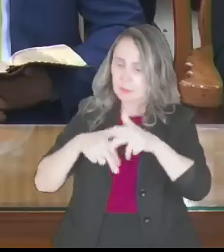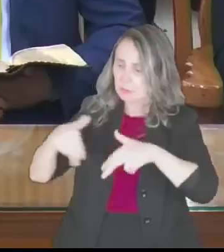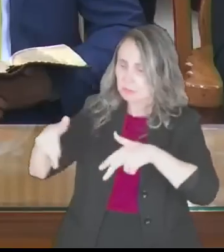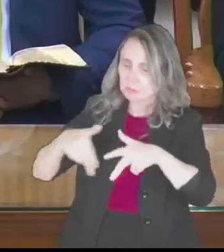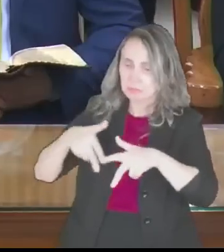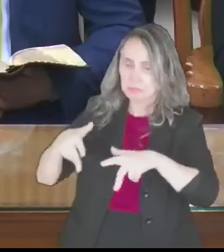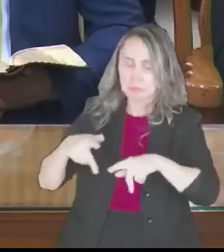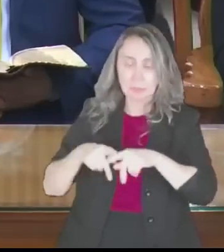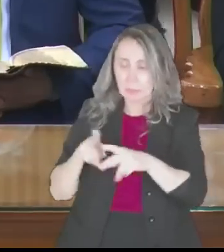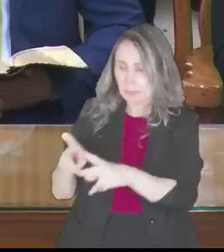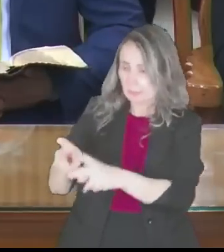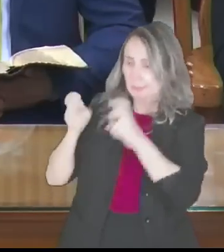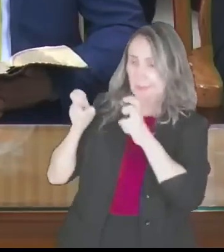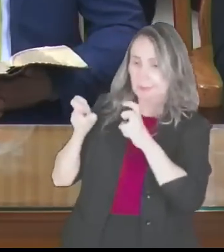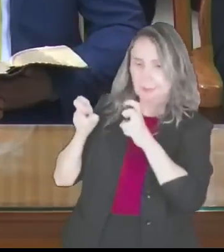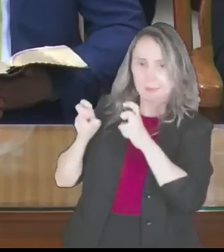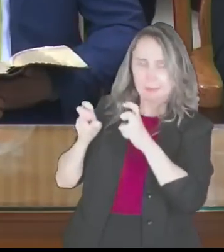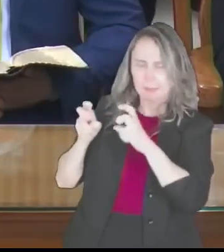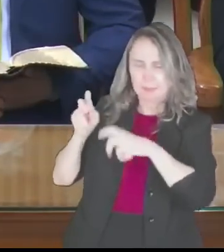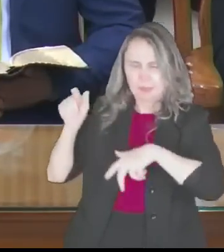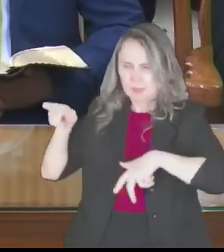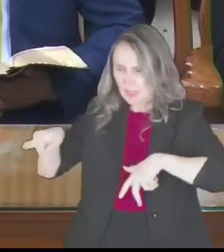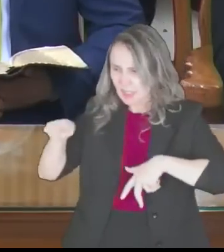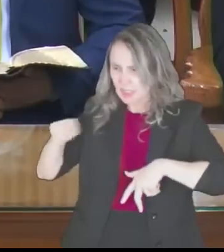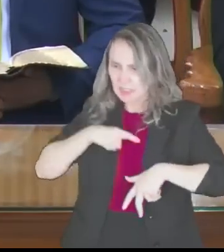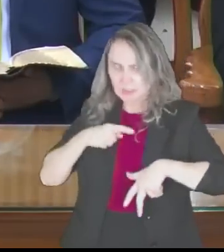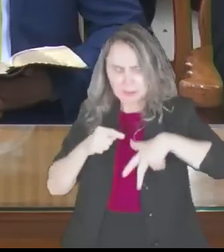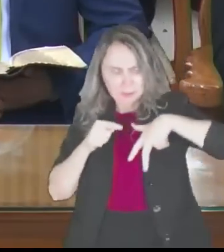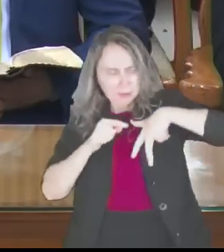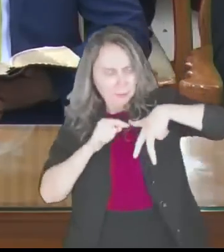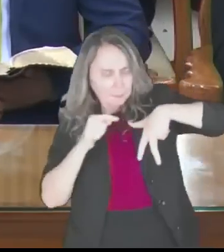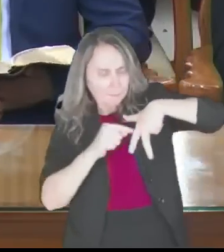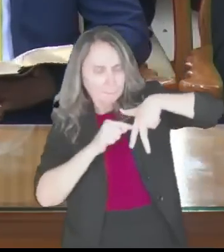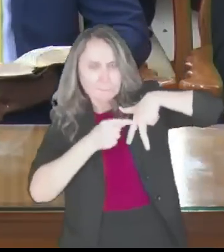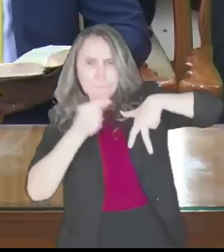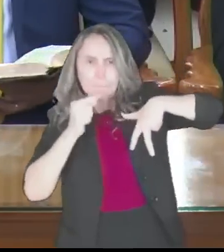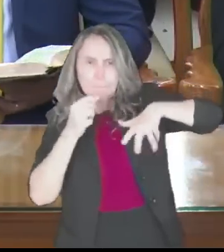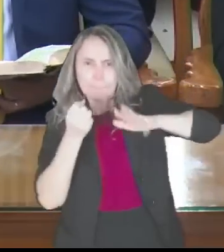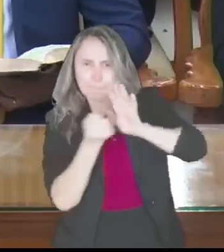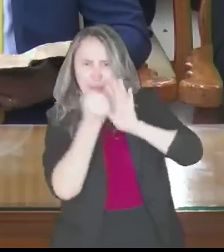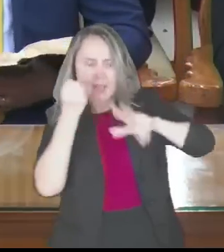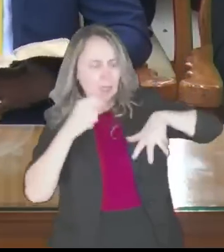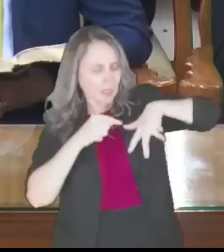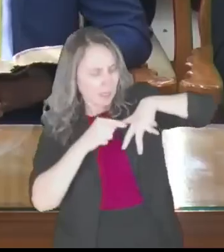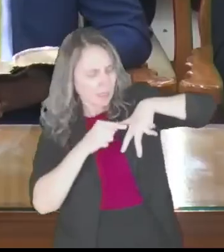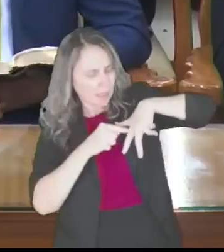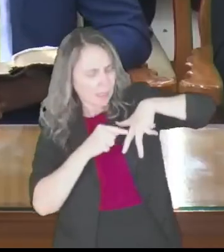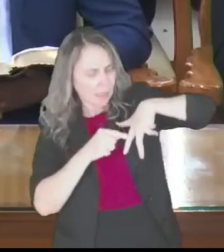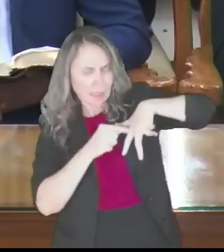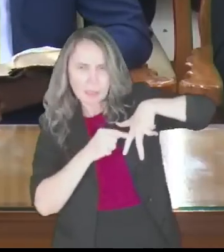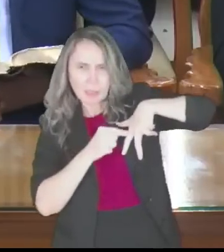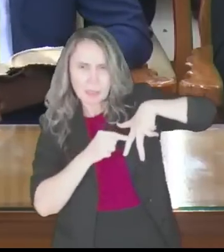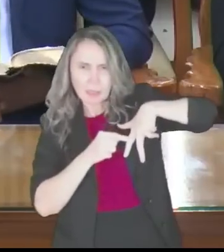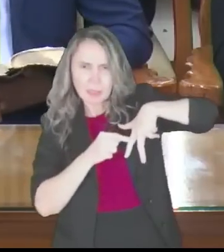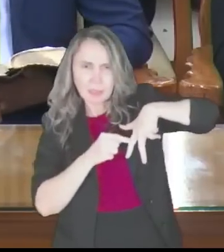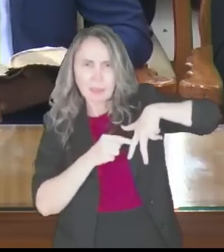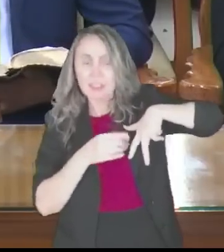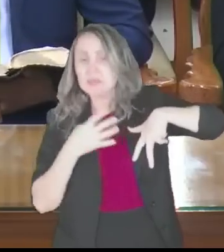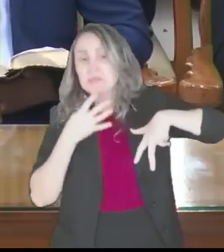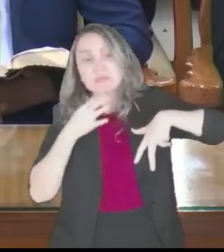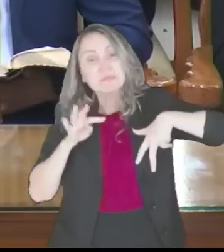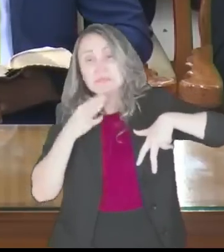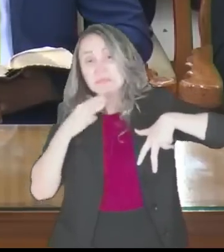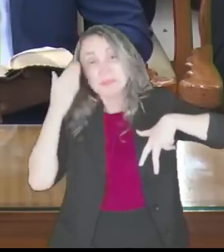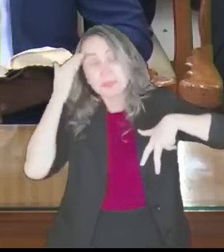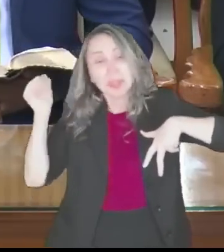coxa. Quem é a única pessoa que sabe que aquele senhor tem aquele sinal na parte superior da coxa? Quem é que sabe? Quem é a única que sabe? A esposa.